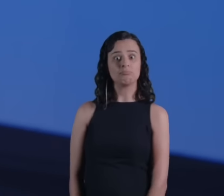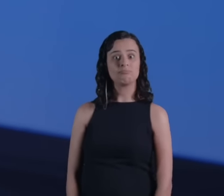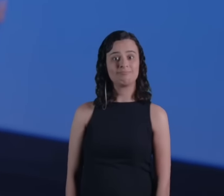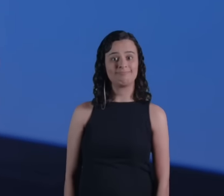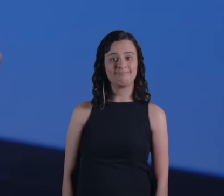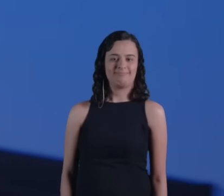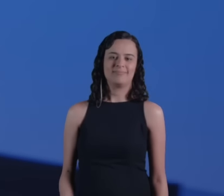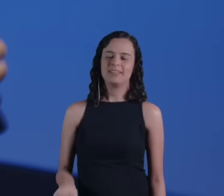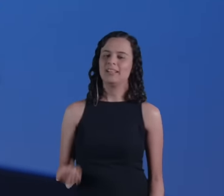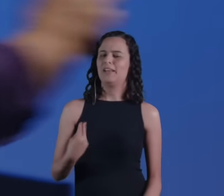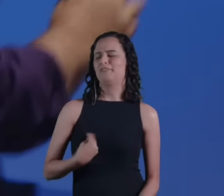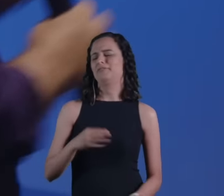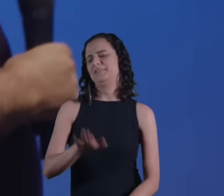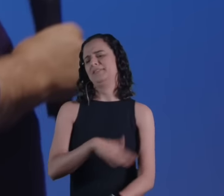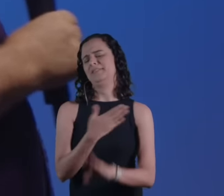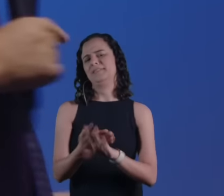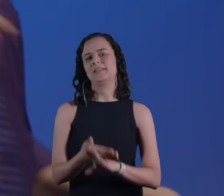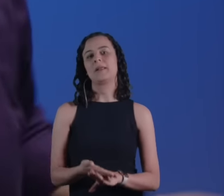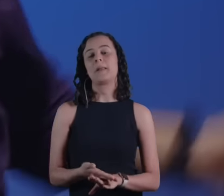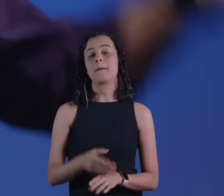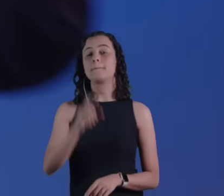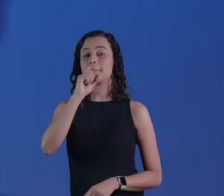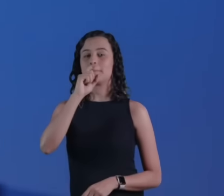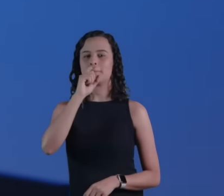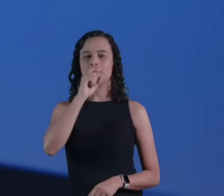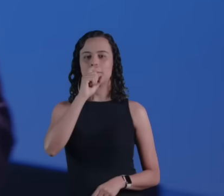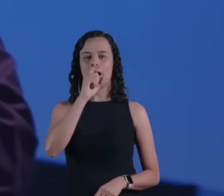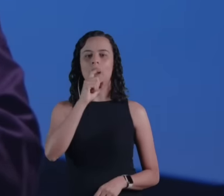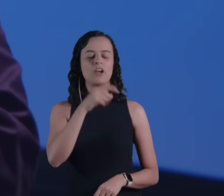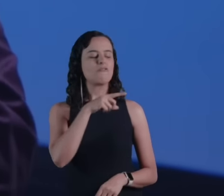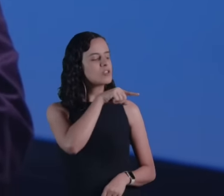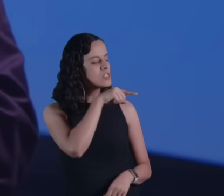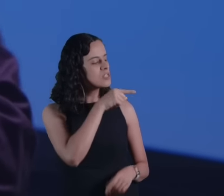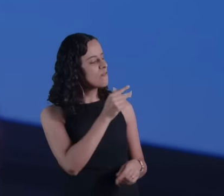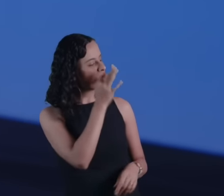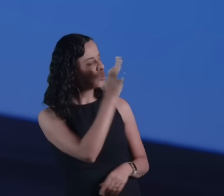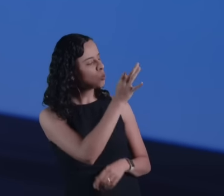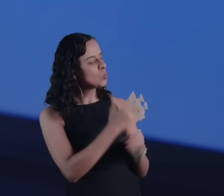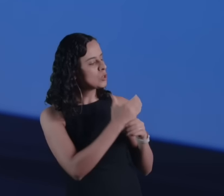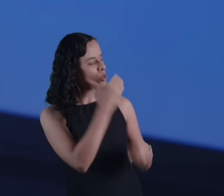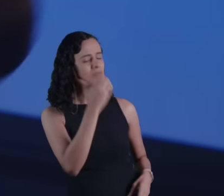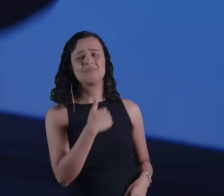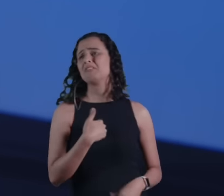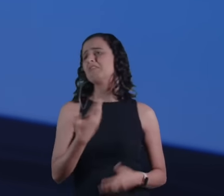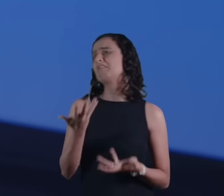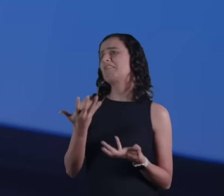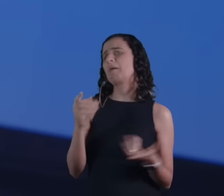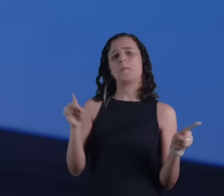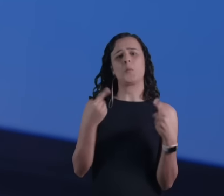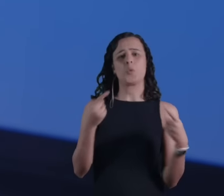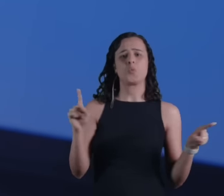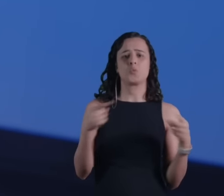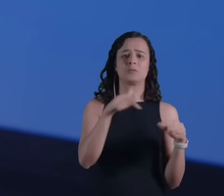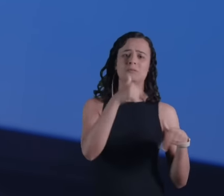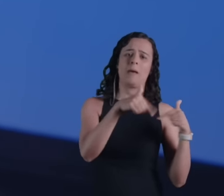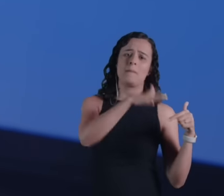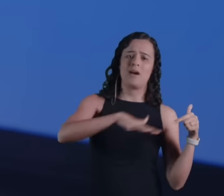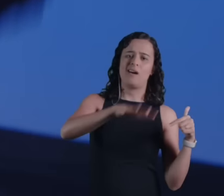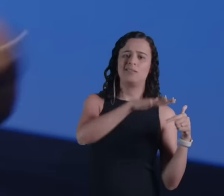vida inteira eu briguei com meu pai. Meu pai queria que eu fosse engenheiro, eu queria ser músico. Mas Deus queria que eu fosse